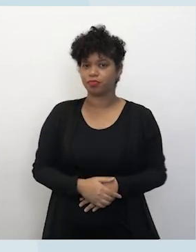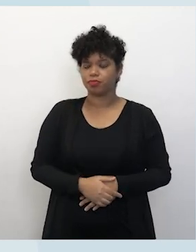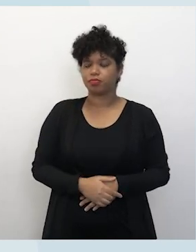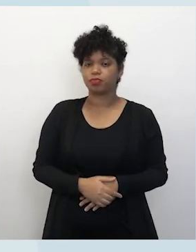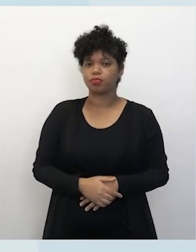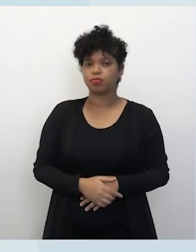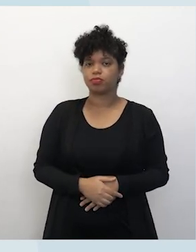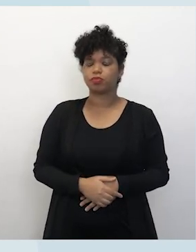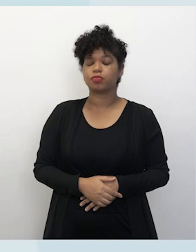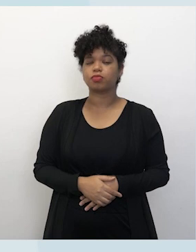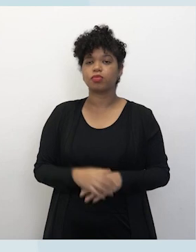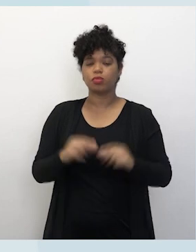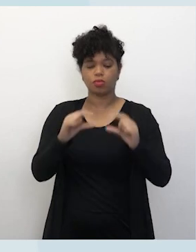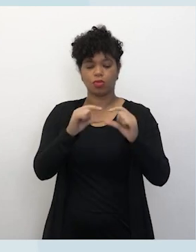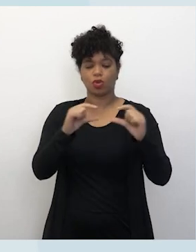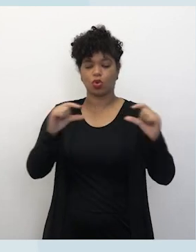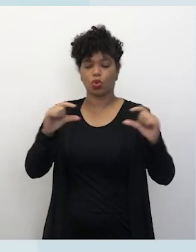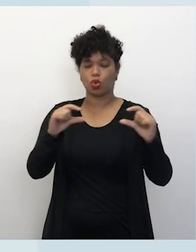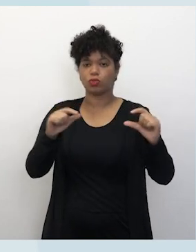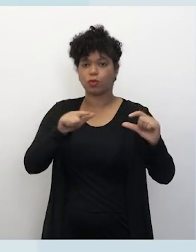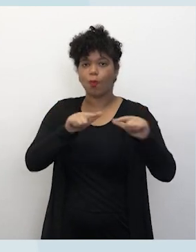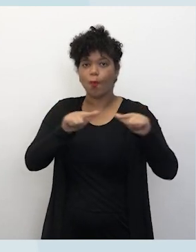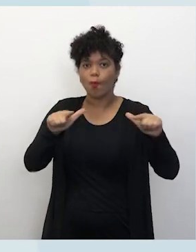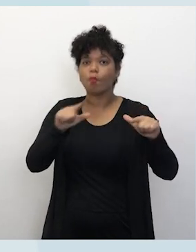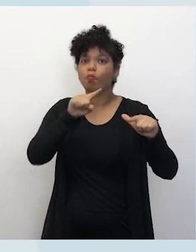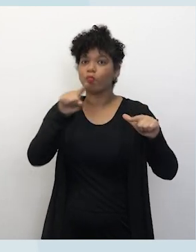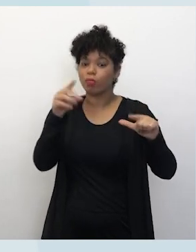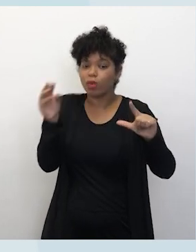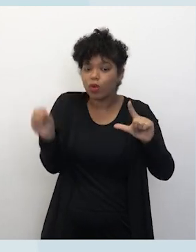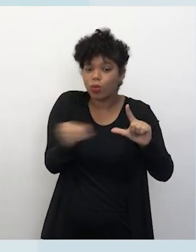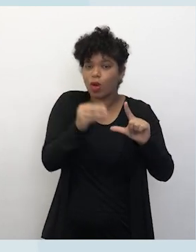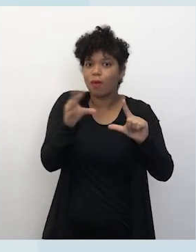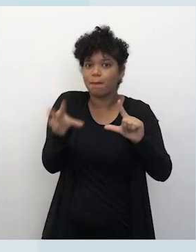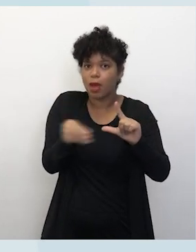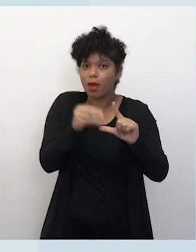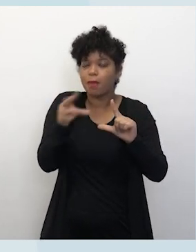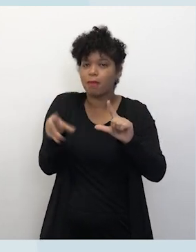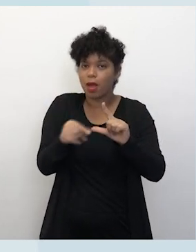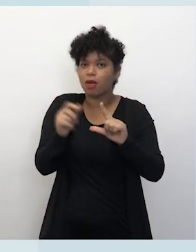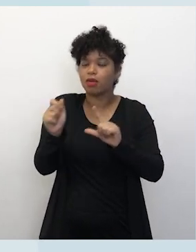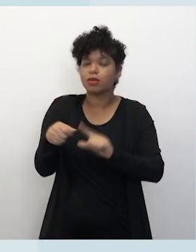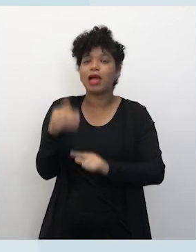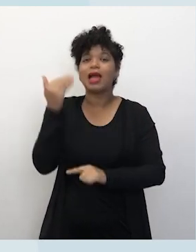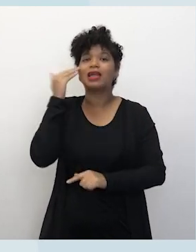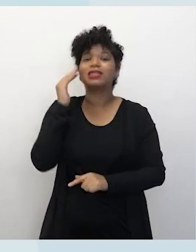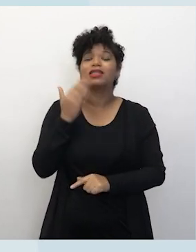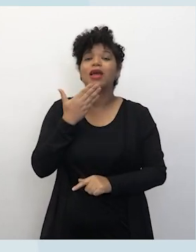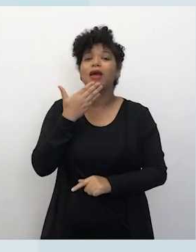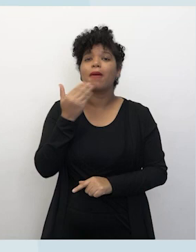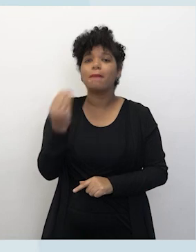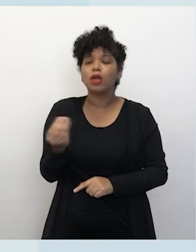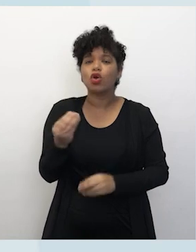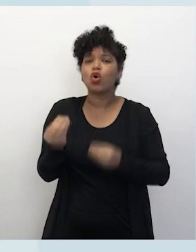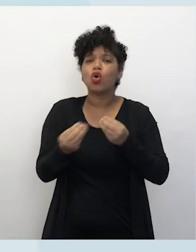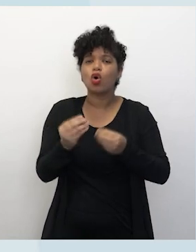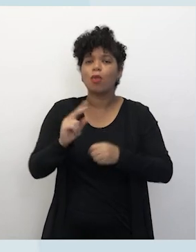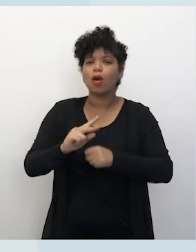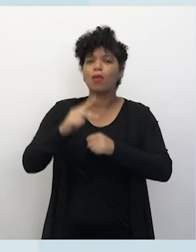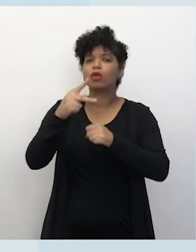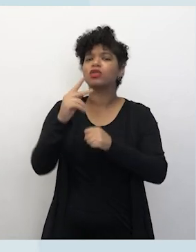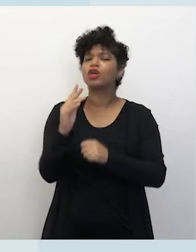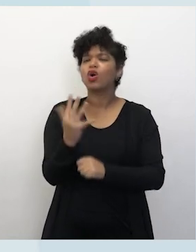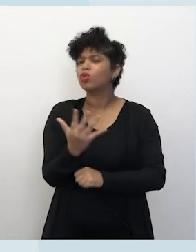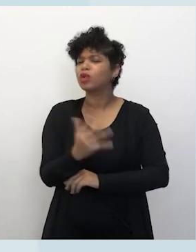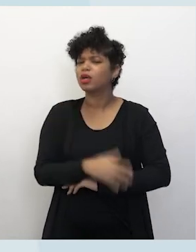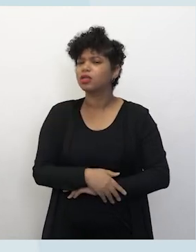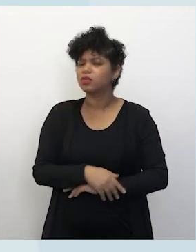Complete as lacunas em branco com as palavras adequadas sobre as propriedades da potenciação.